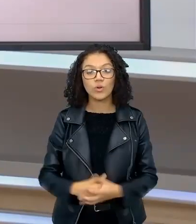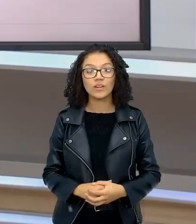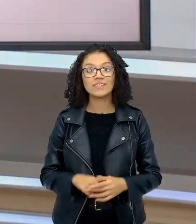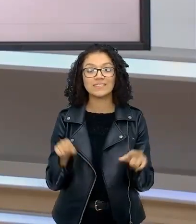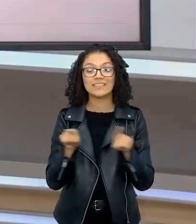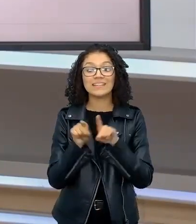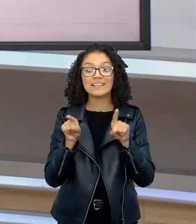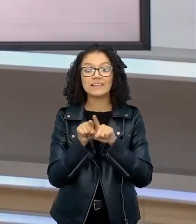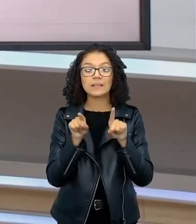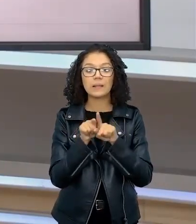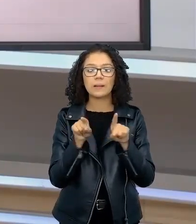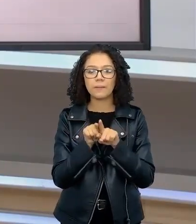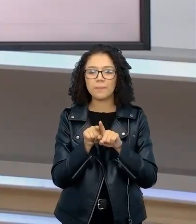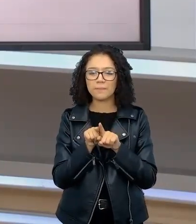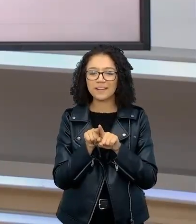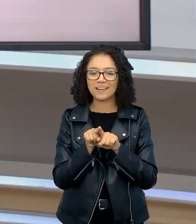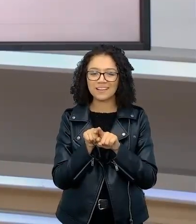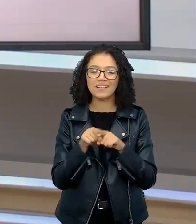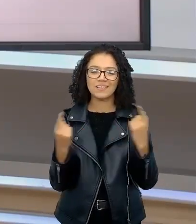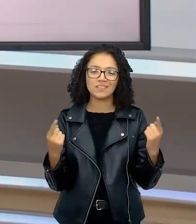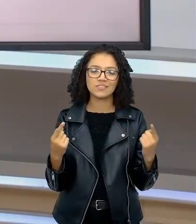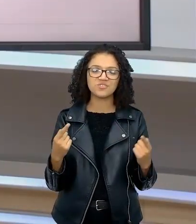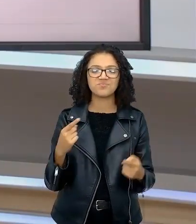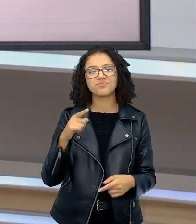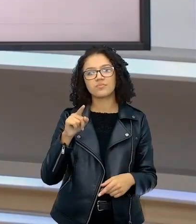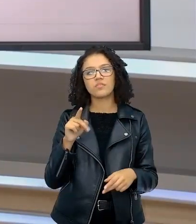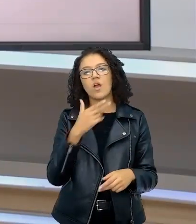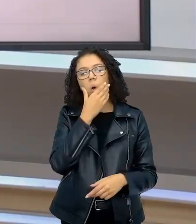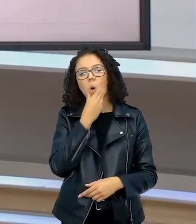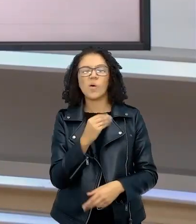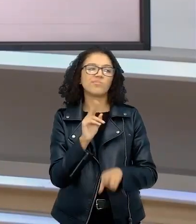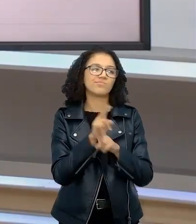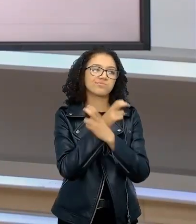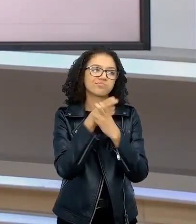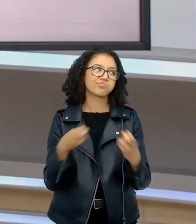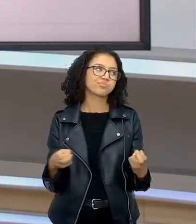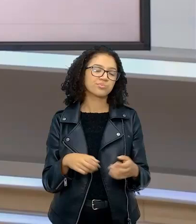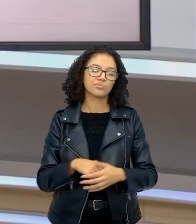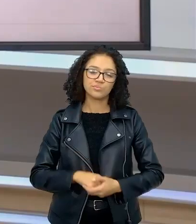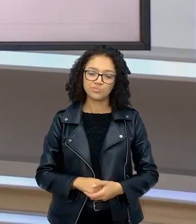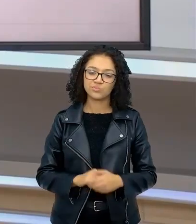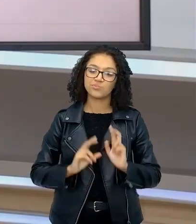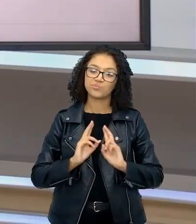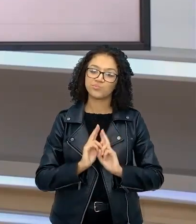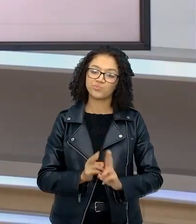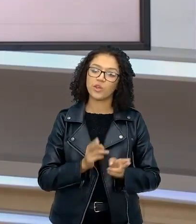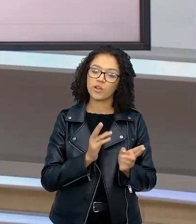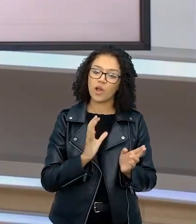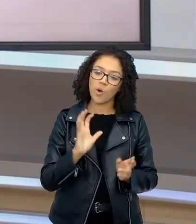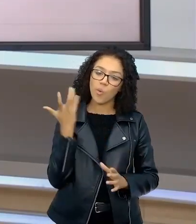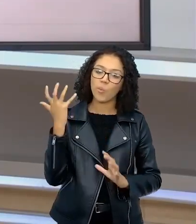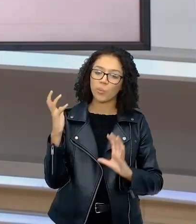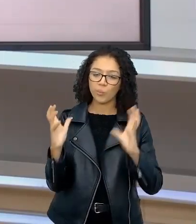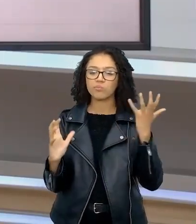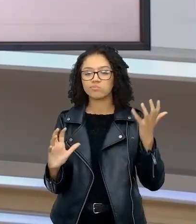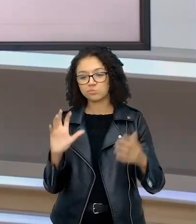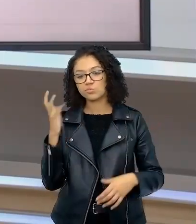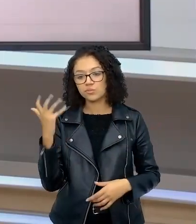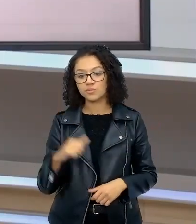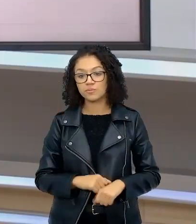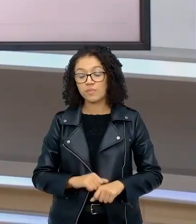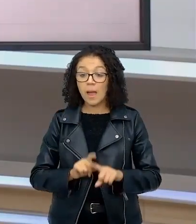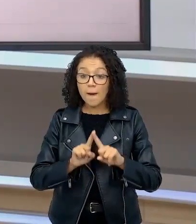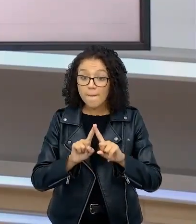na raiz essa tal da masculinidade tóxica. E aí, para falar sobre isso, eu quero trazer